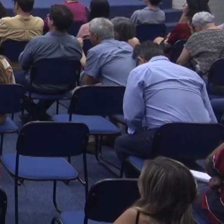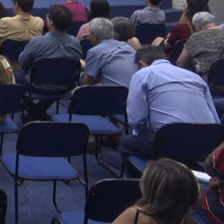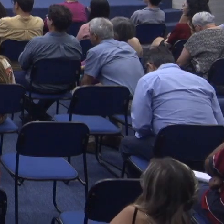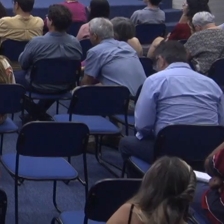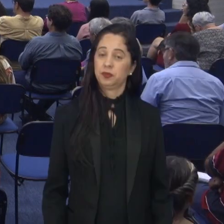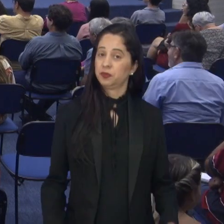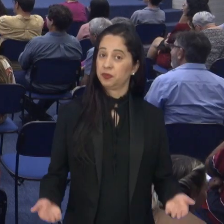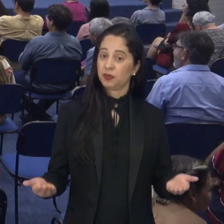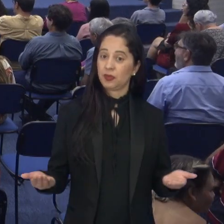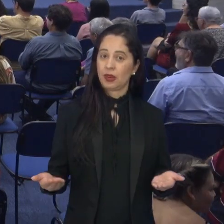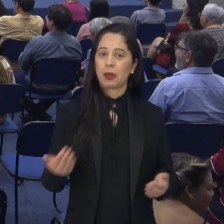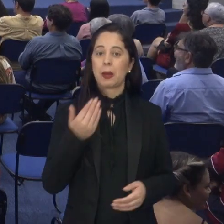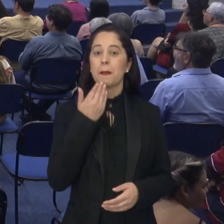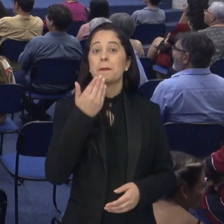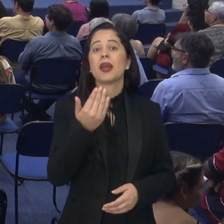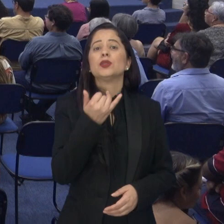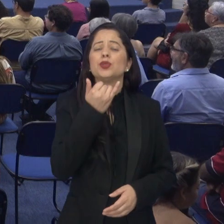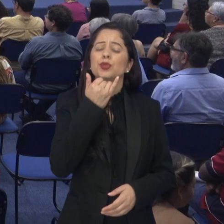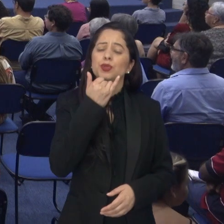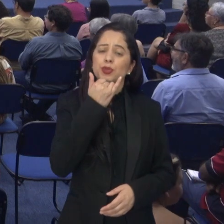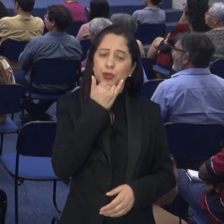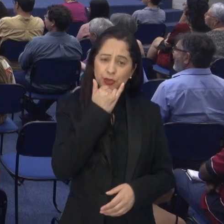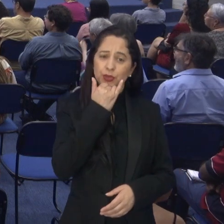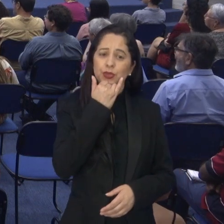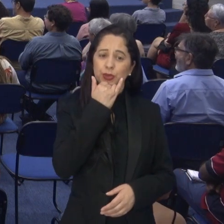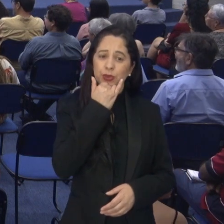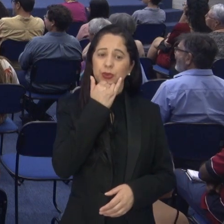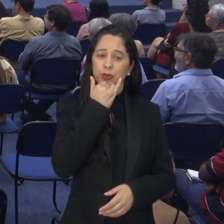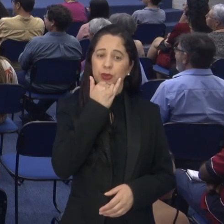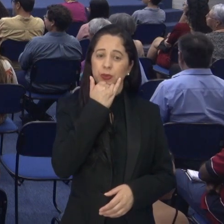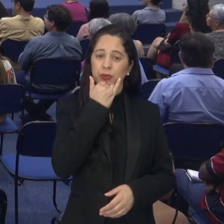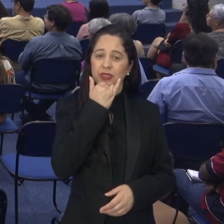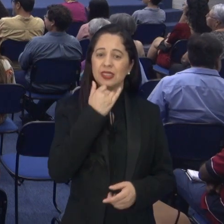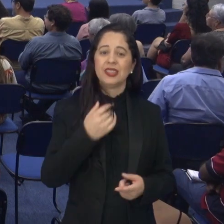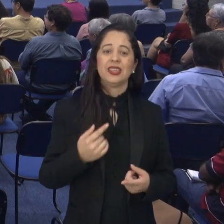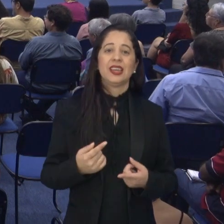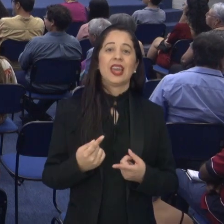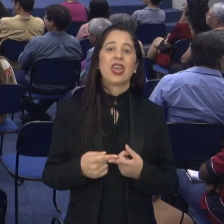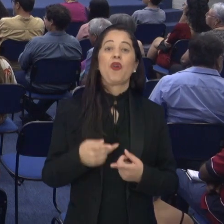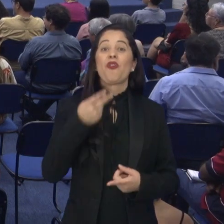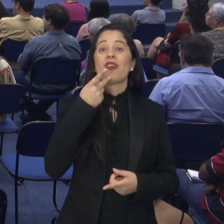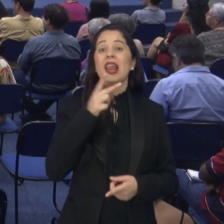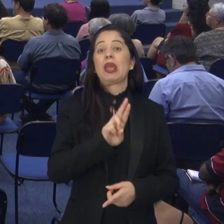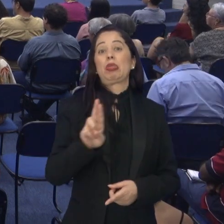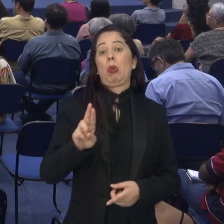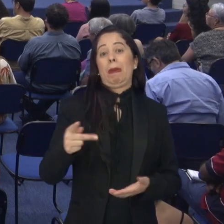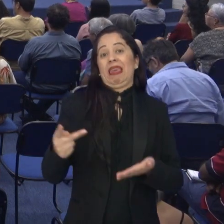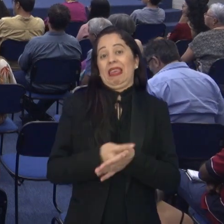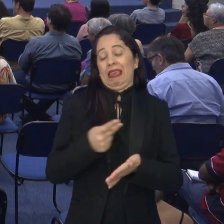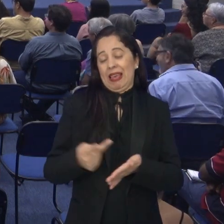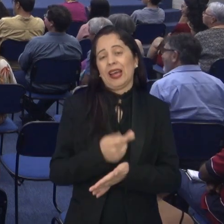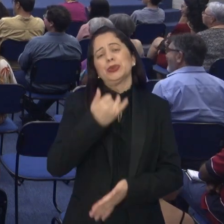Gostaria de pedir desculpas na pronunciar o nome do Acioli. Eu falei Alcioli.